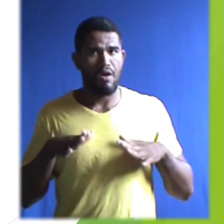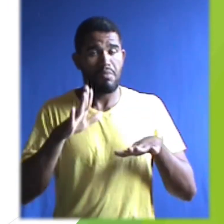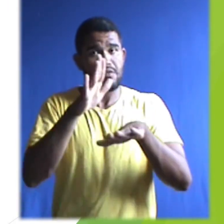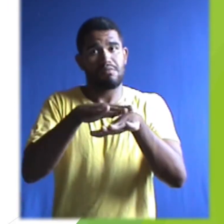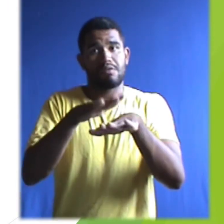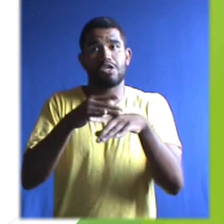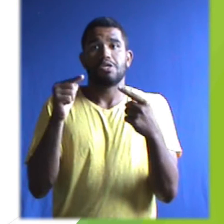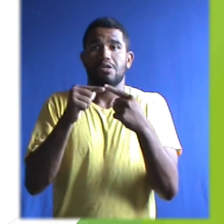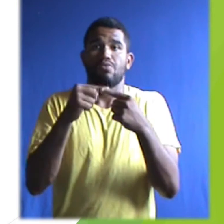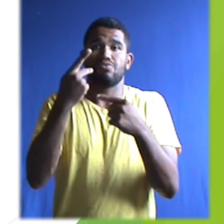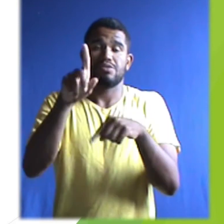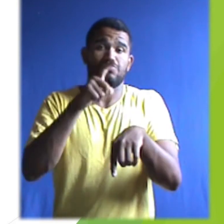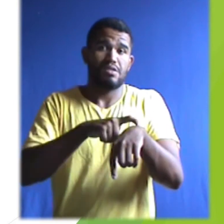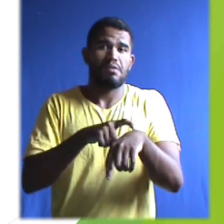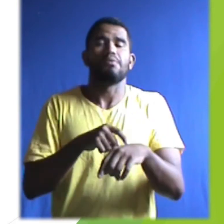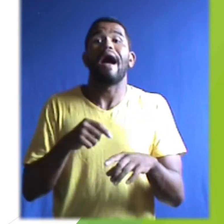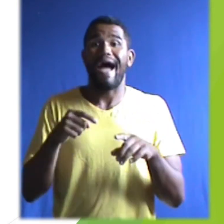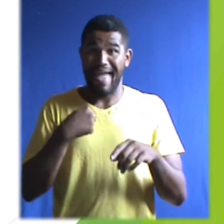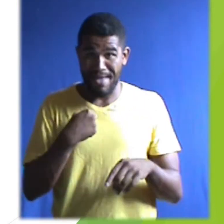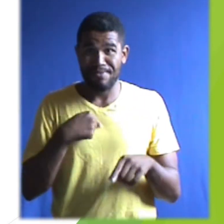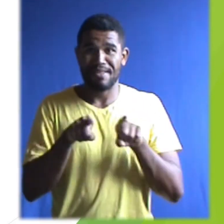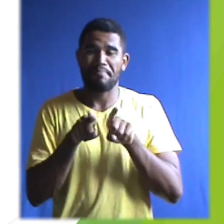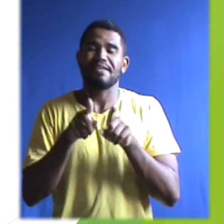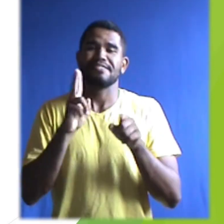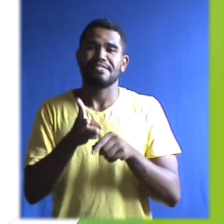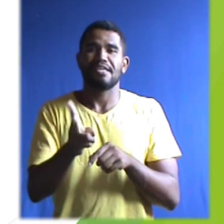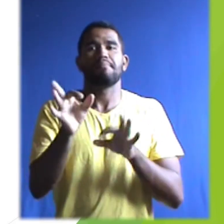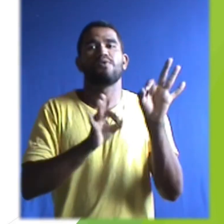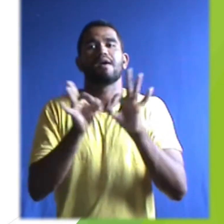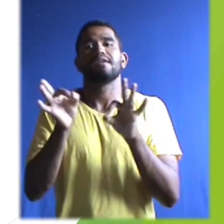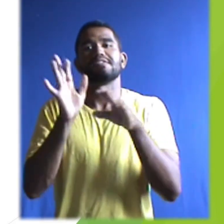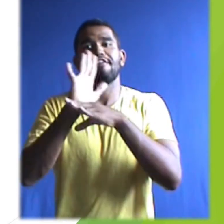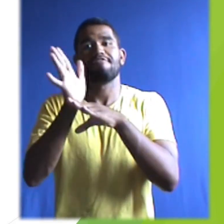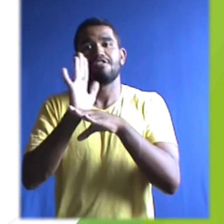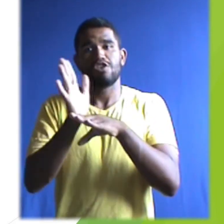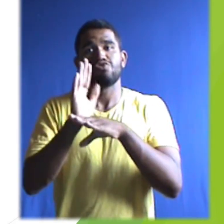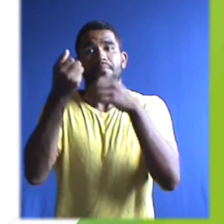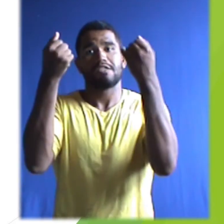sempre farei a explicação dos materiais para complementar aí a leitura de vocês.